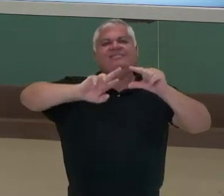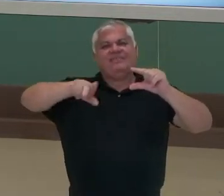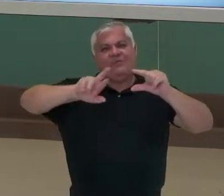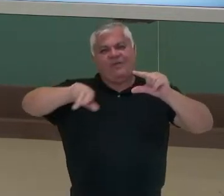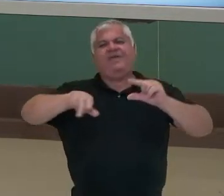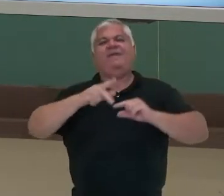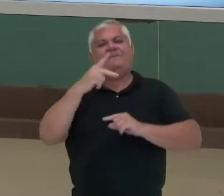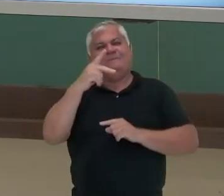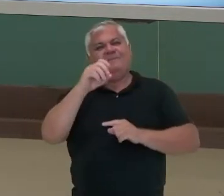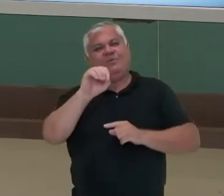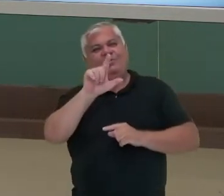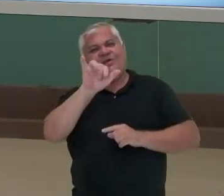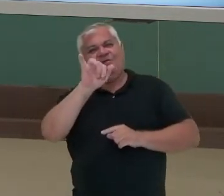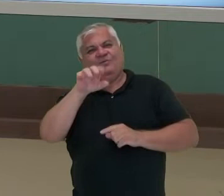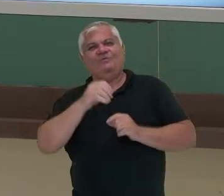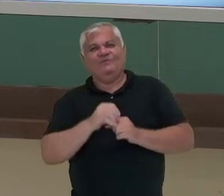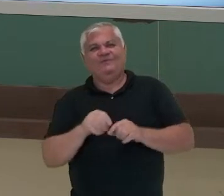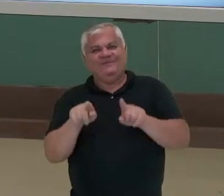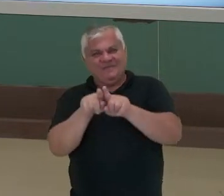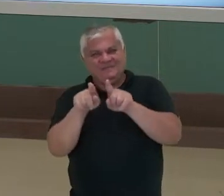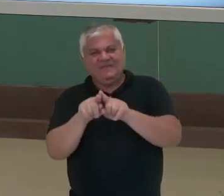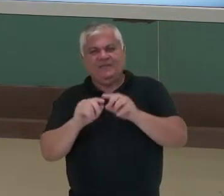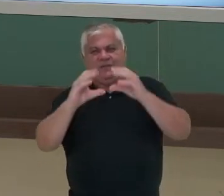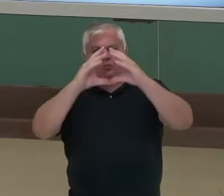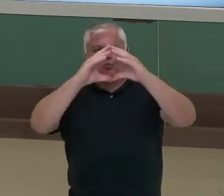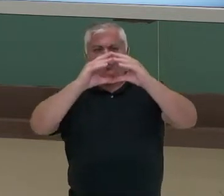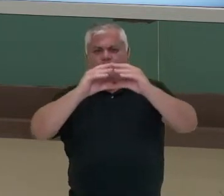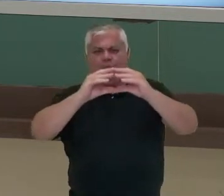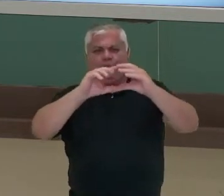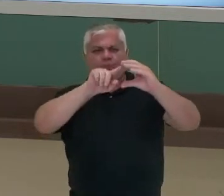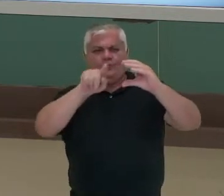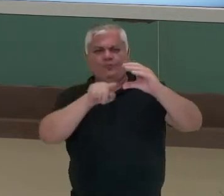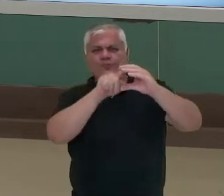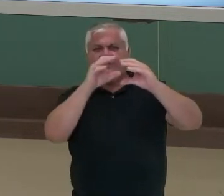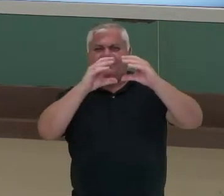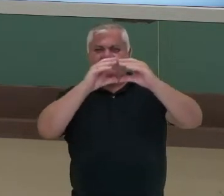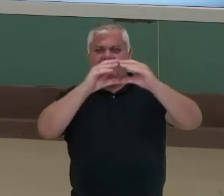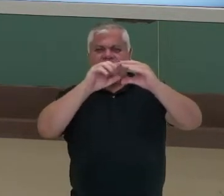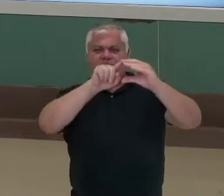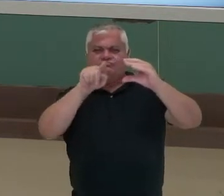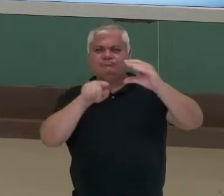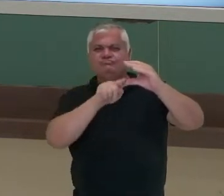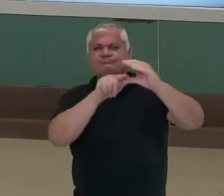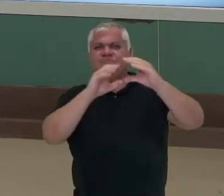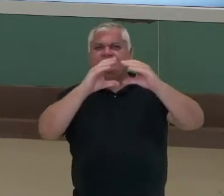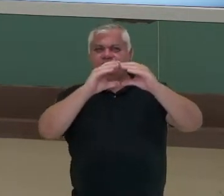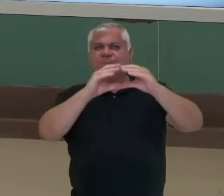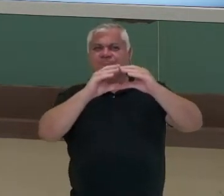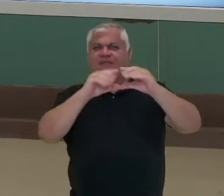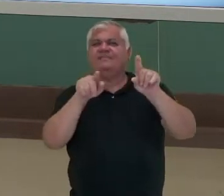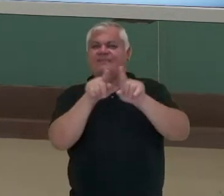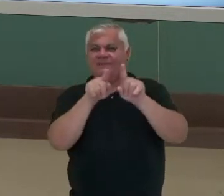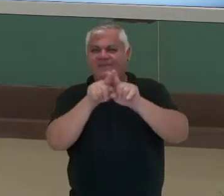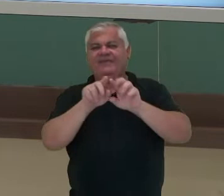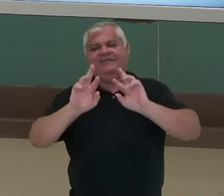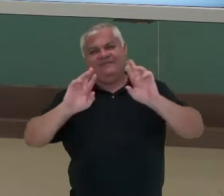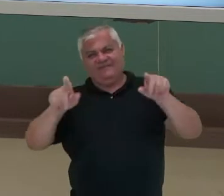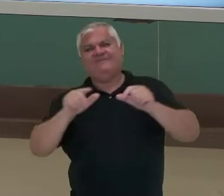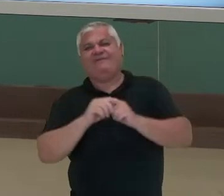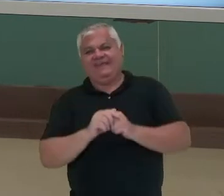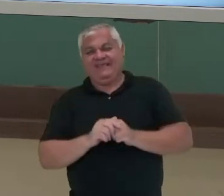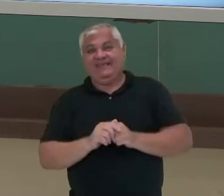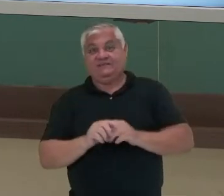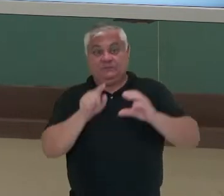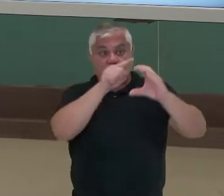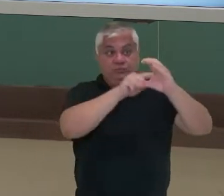como não polígono. E aqui tem uma característica importante, a diferenciação do que é uma circunferência e do que é um